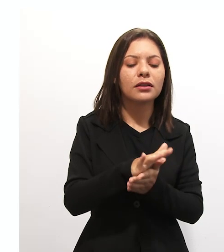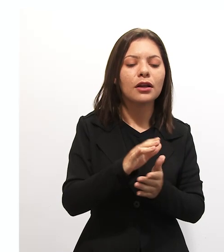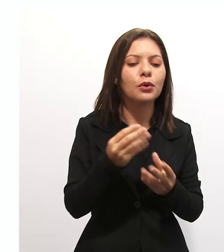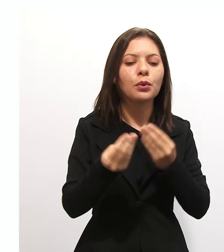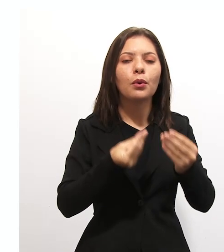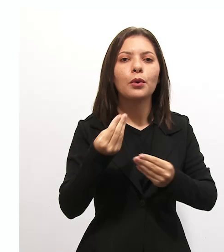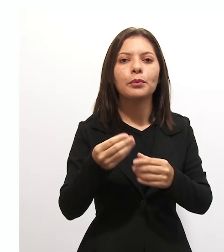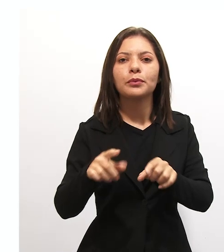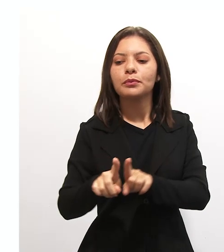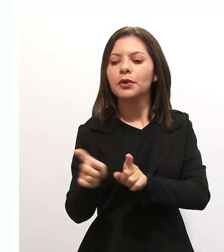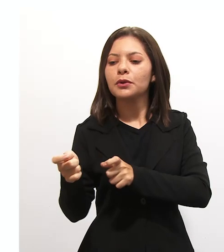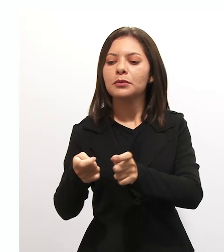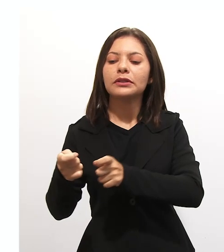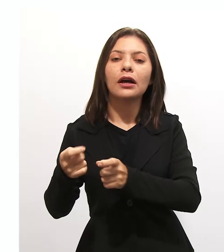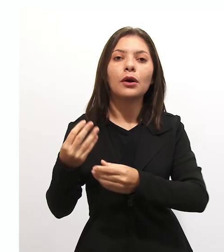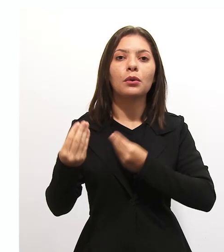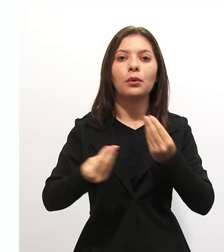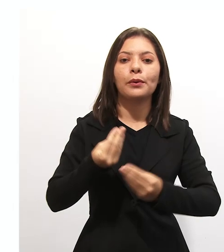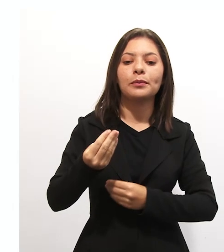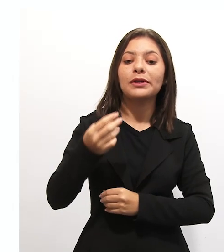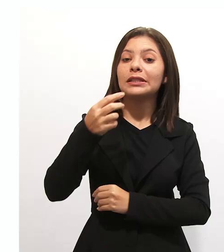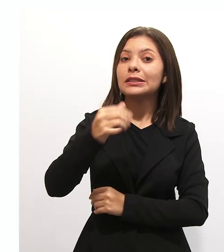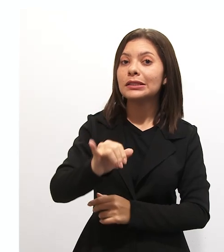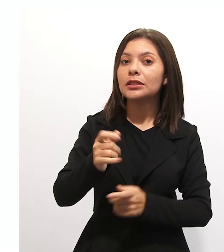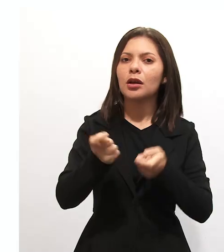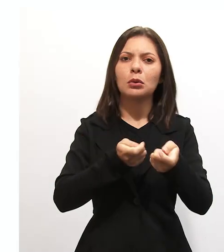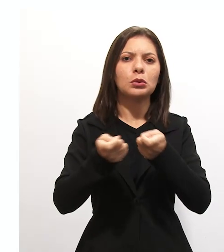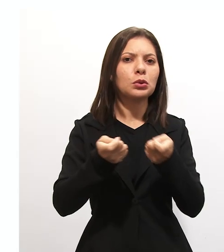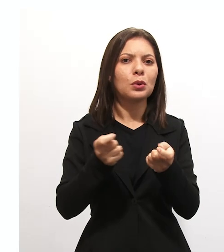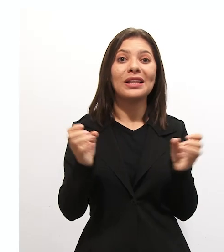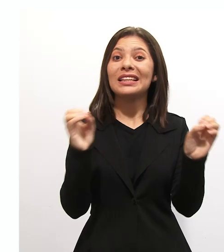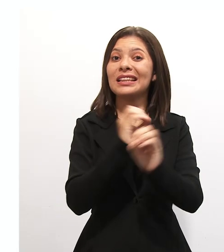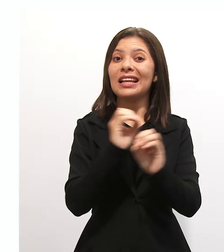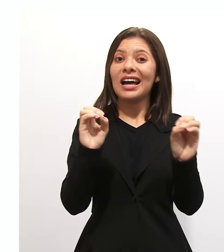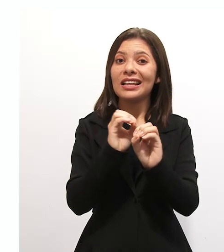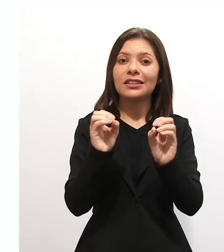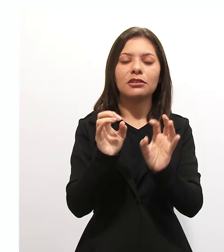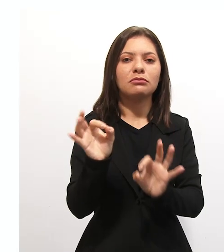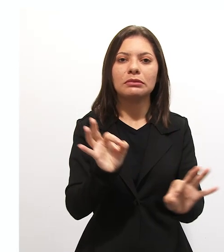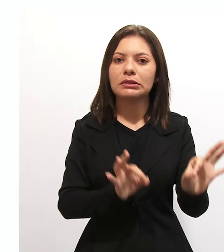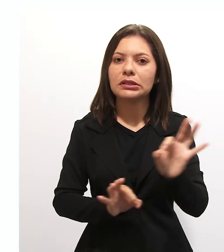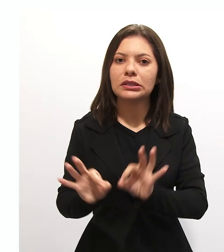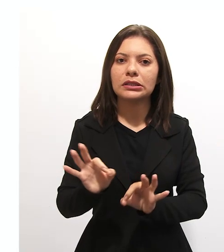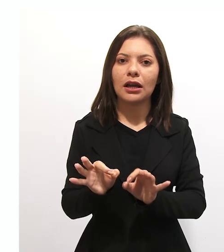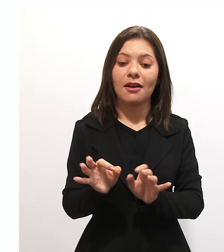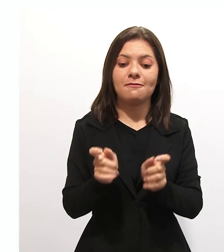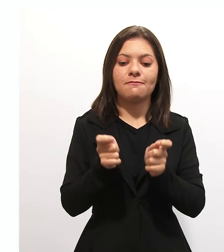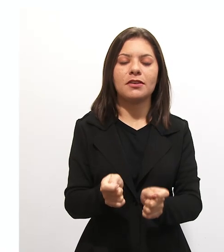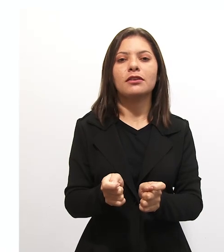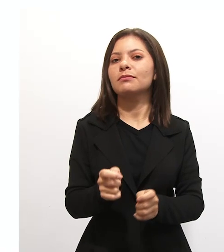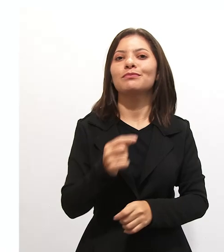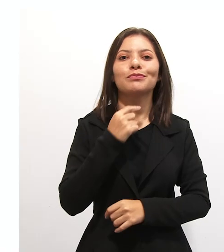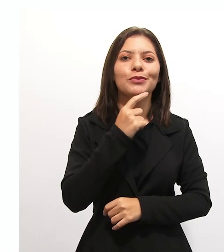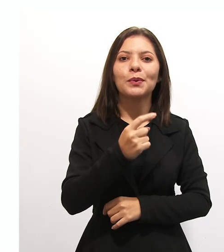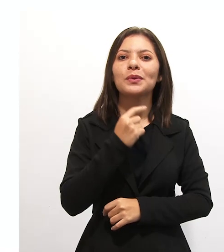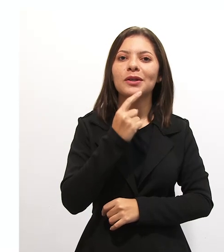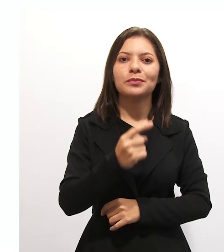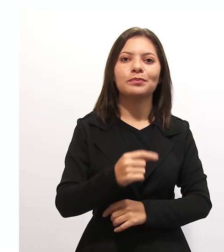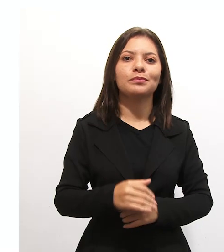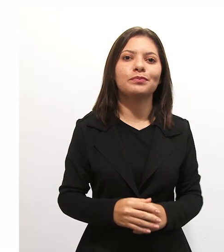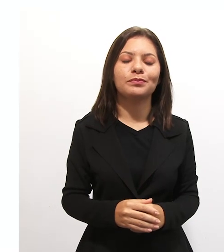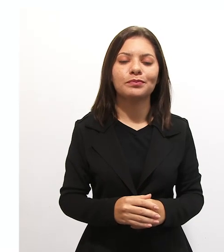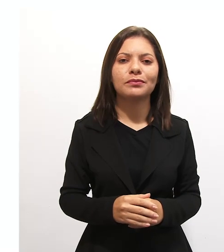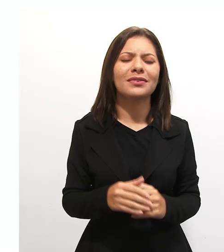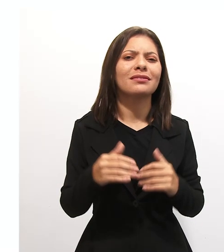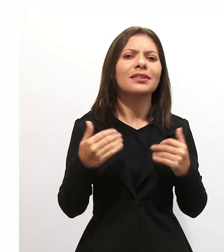controle de custos, não há base sólida para o planejamento financeiro. Tá, e nesse contexto,